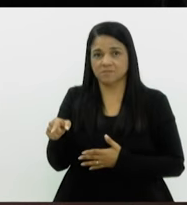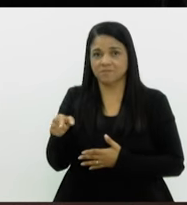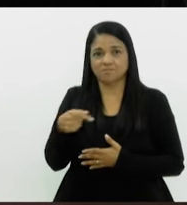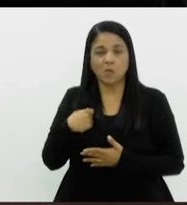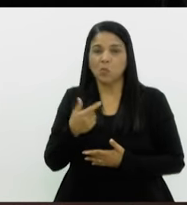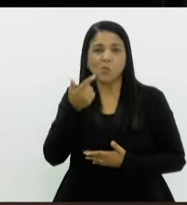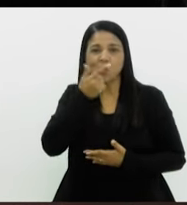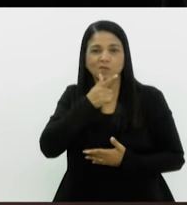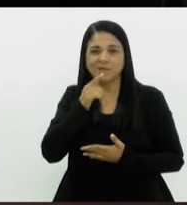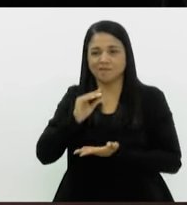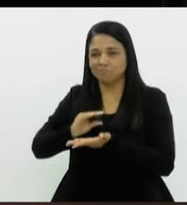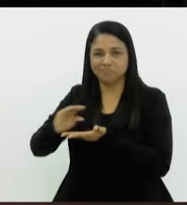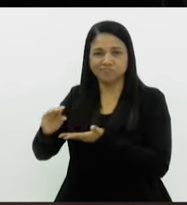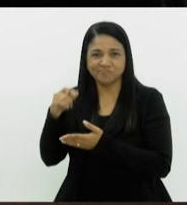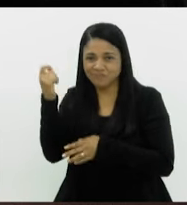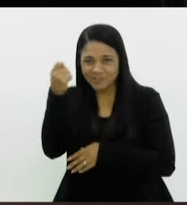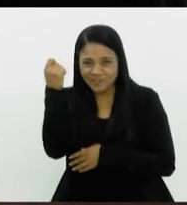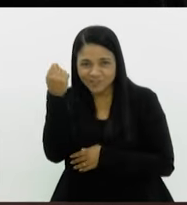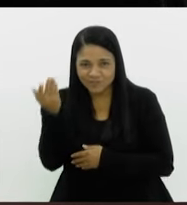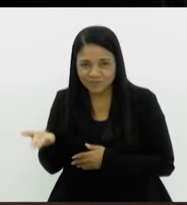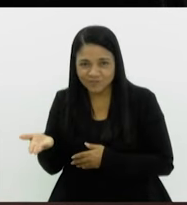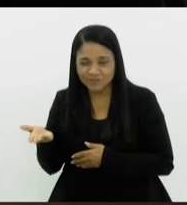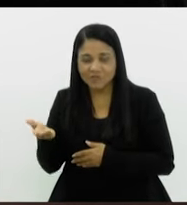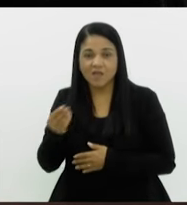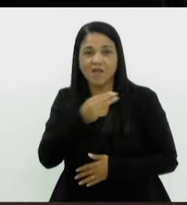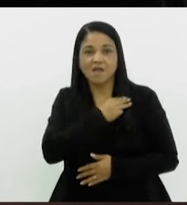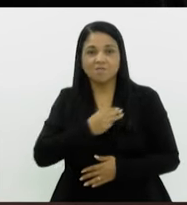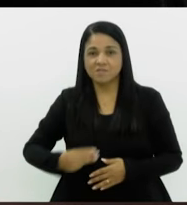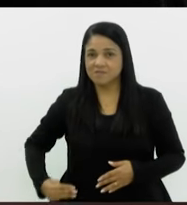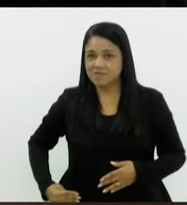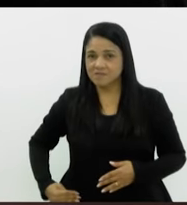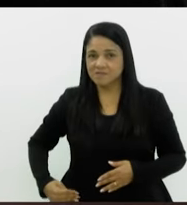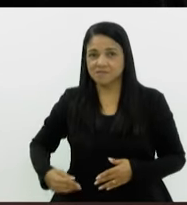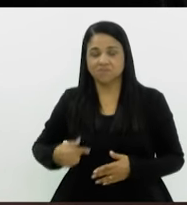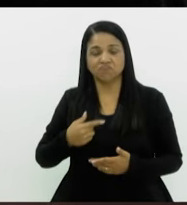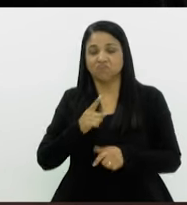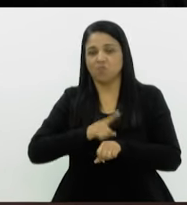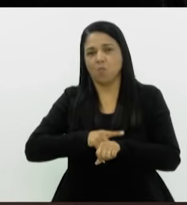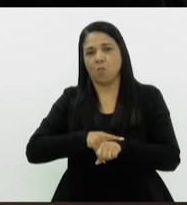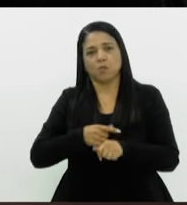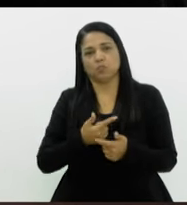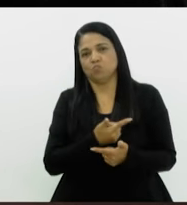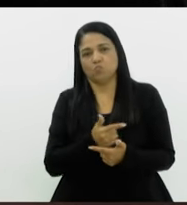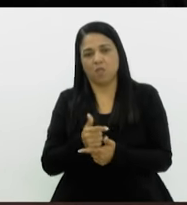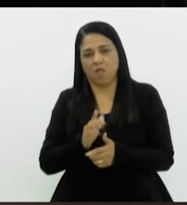para o Rio Grande do Sul, porque, segundo a ministra, ainda não havia chegado a hora.